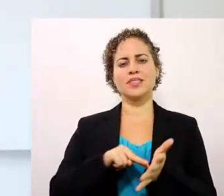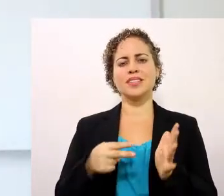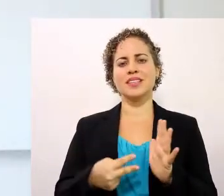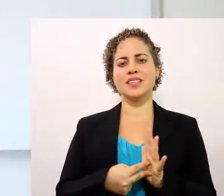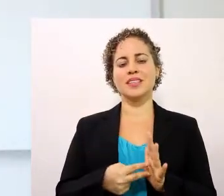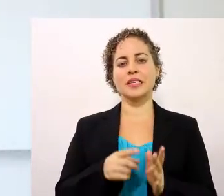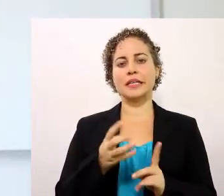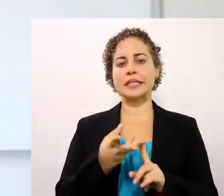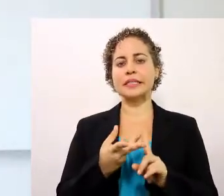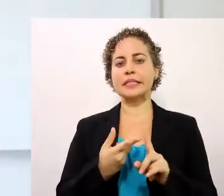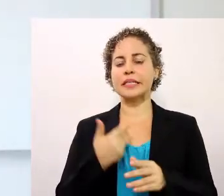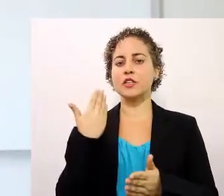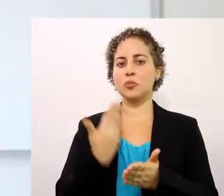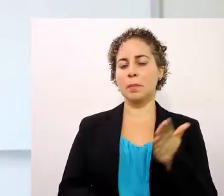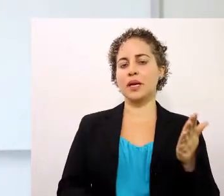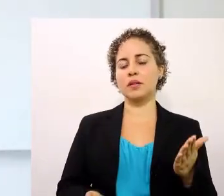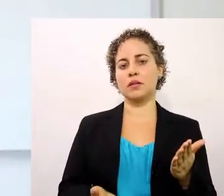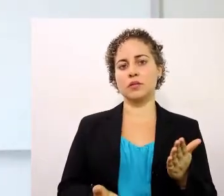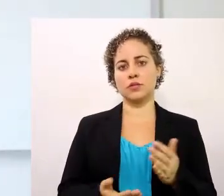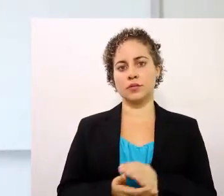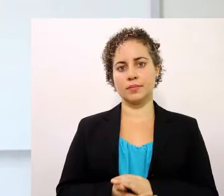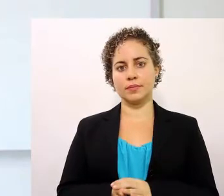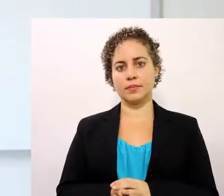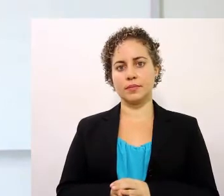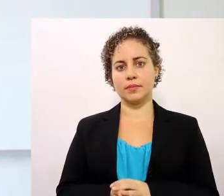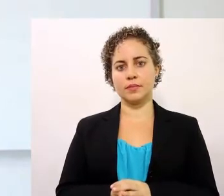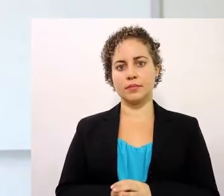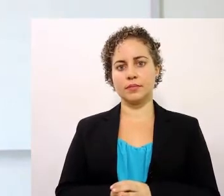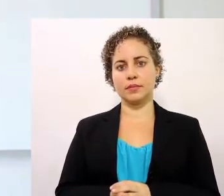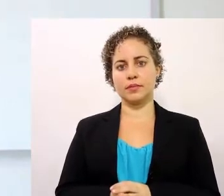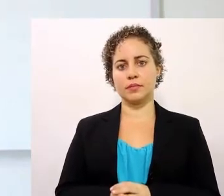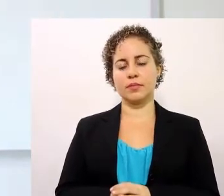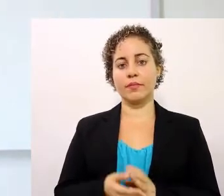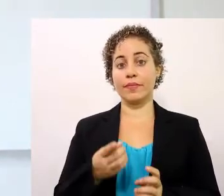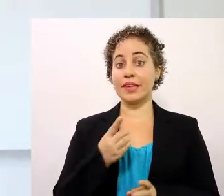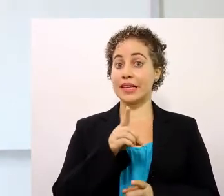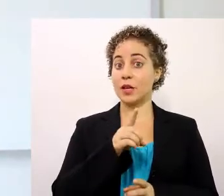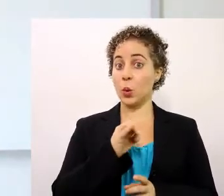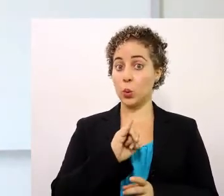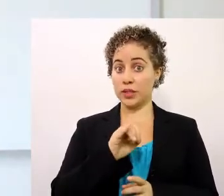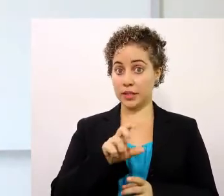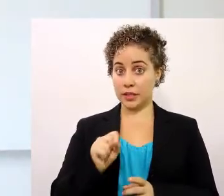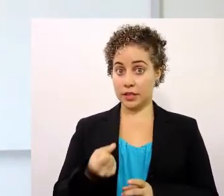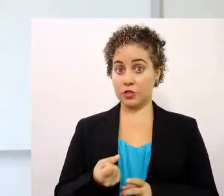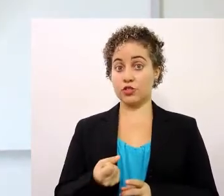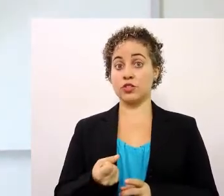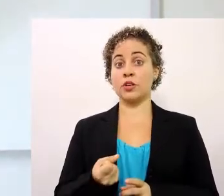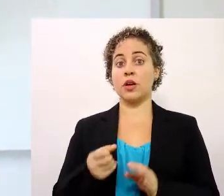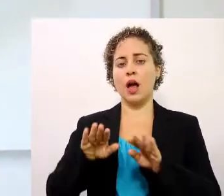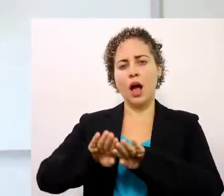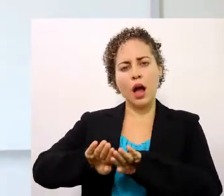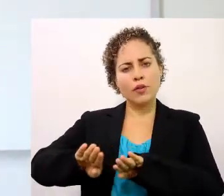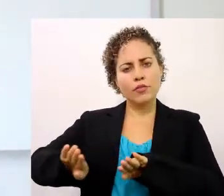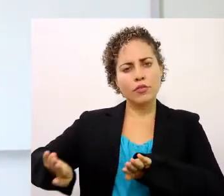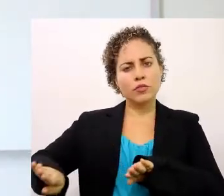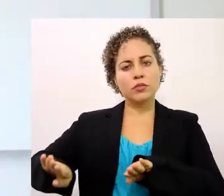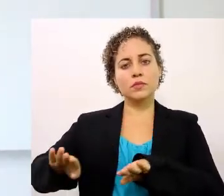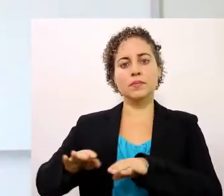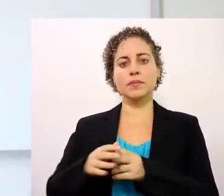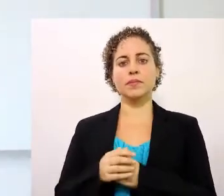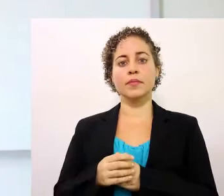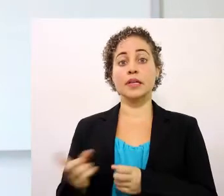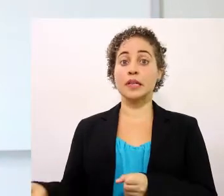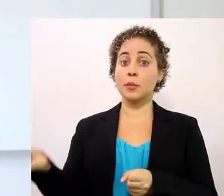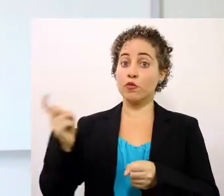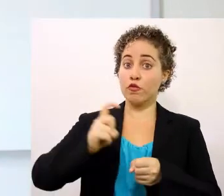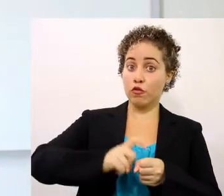significa dias perdidos? São dias de afastamento quando o trabalhador retorna normalmente à